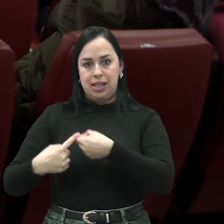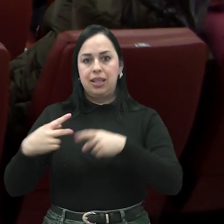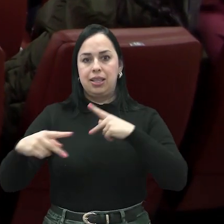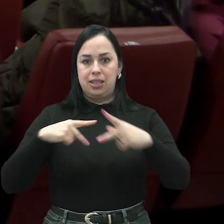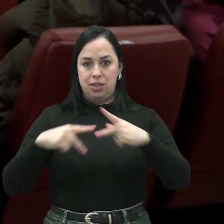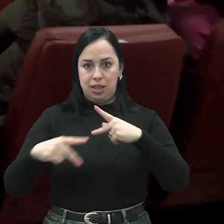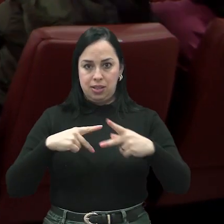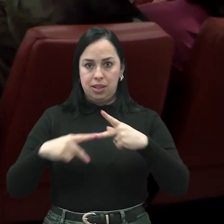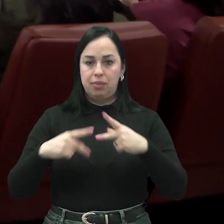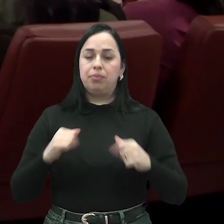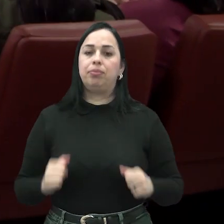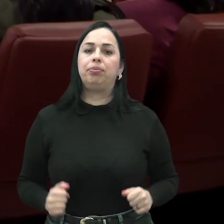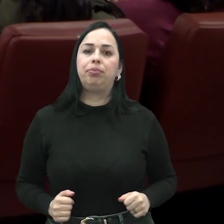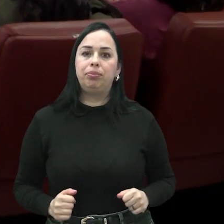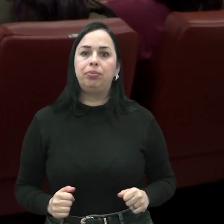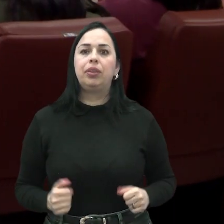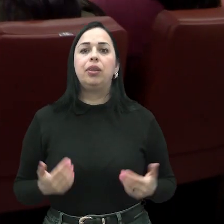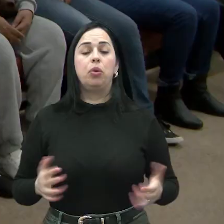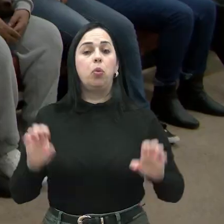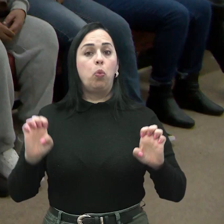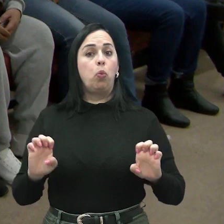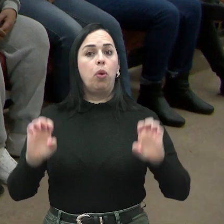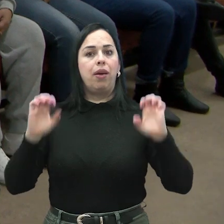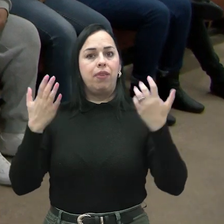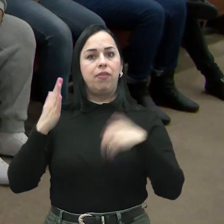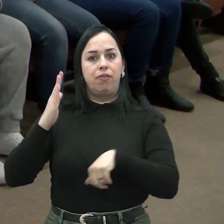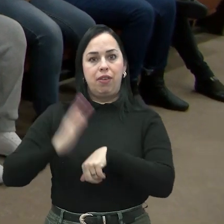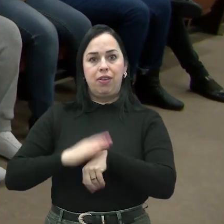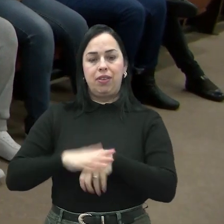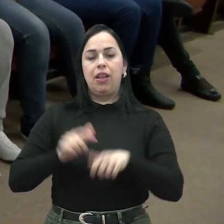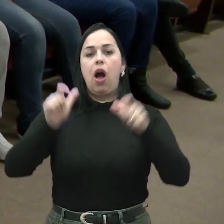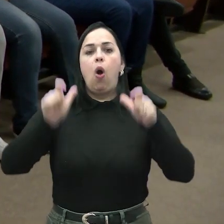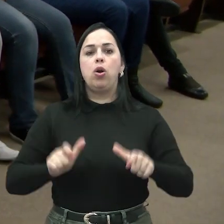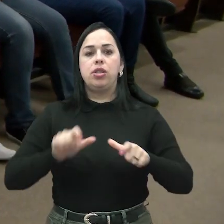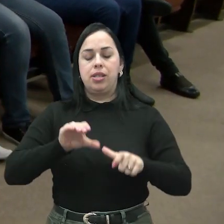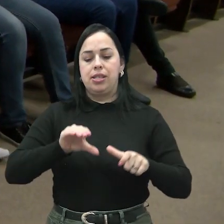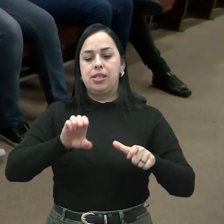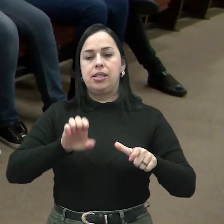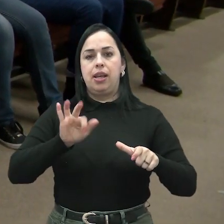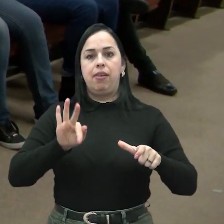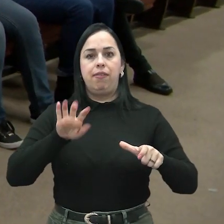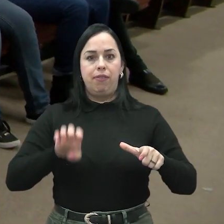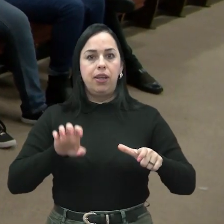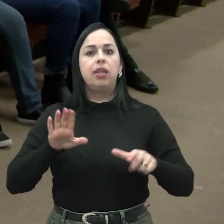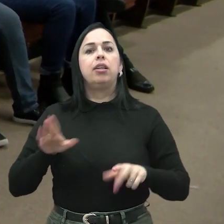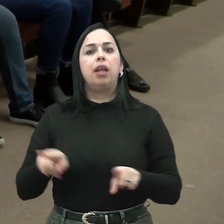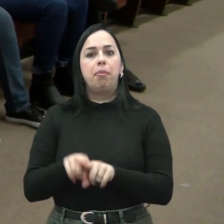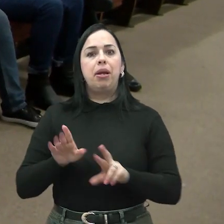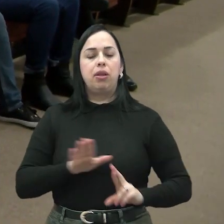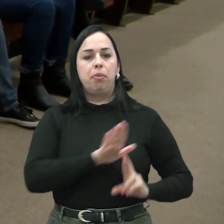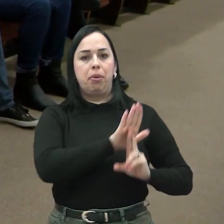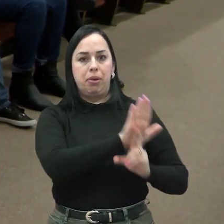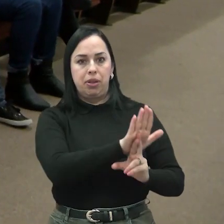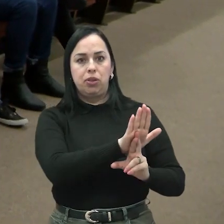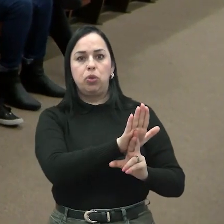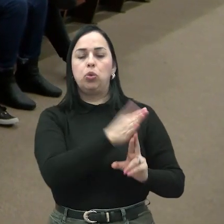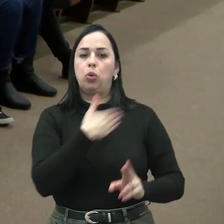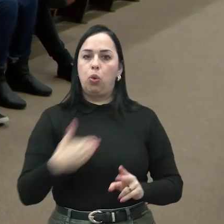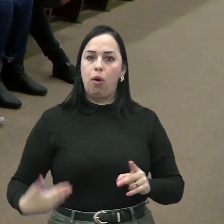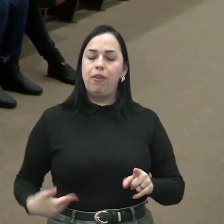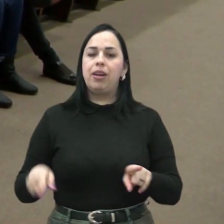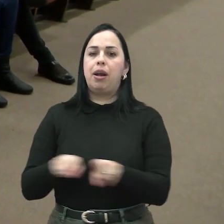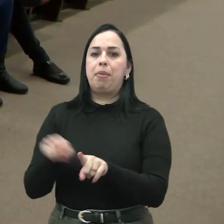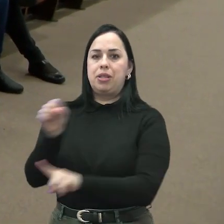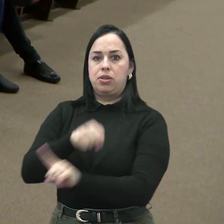da Assistência Social de São José dos Campos. O evento foi realizado no CEF e teve a presença de representantes do poder